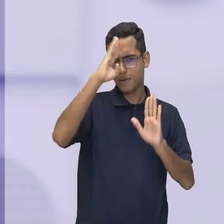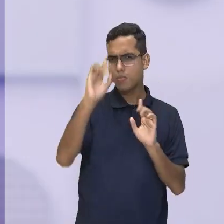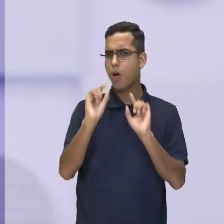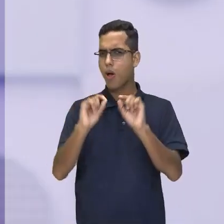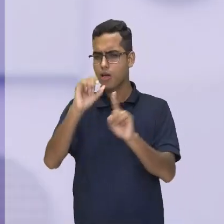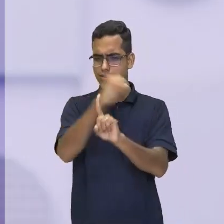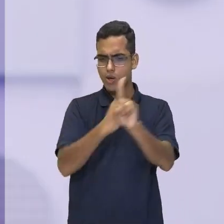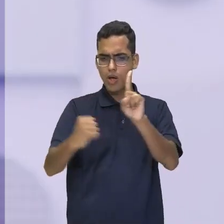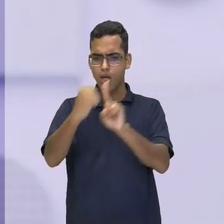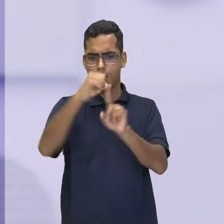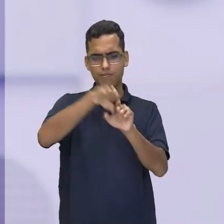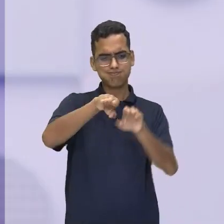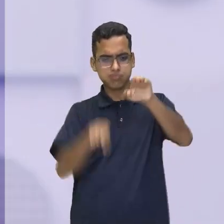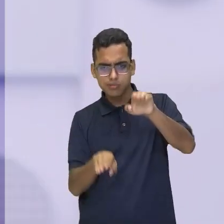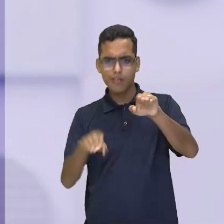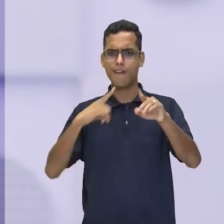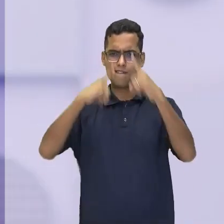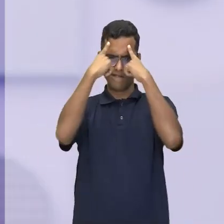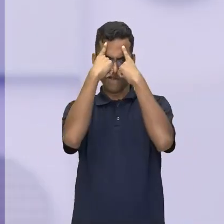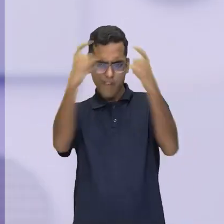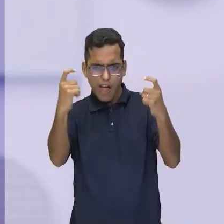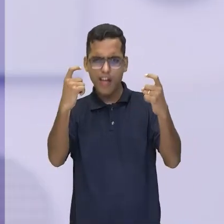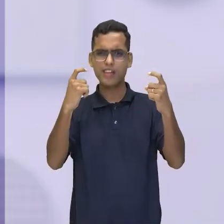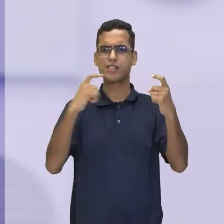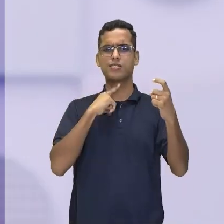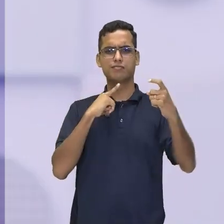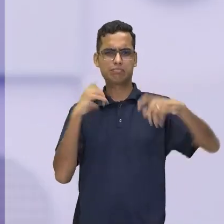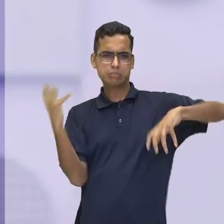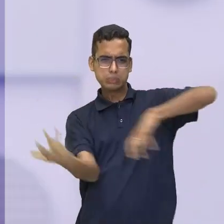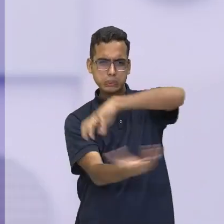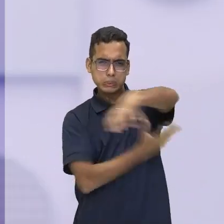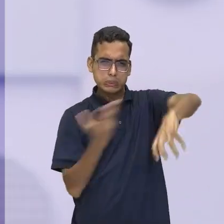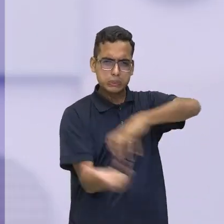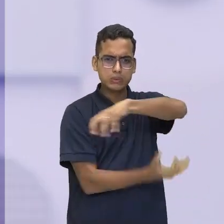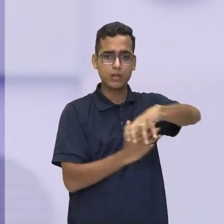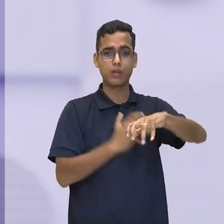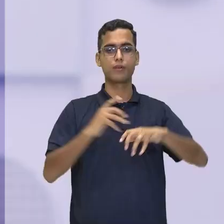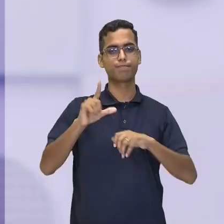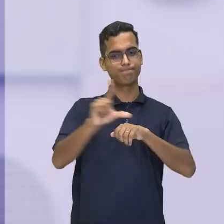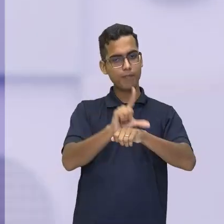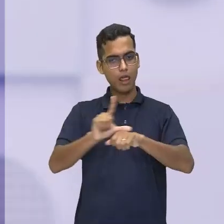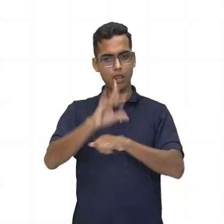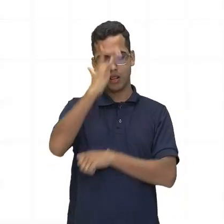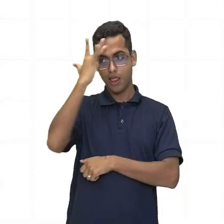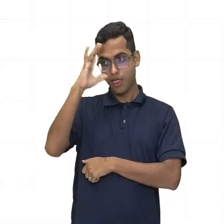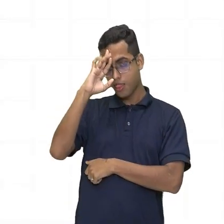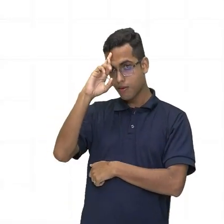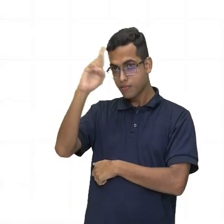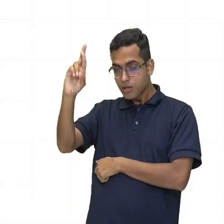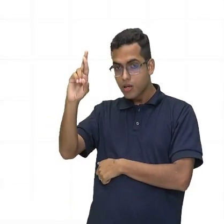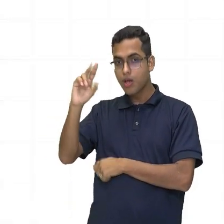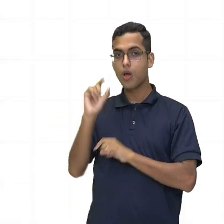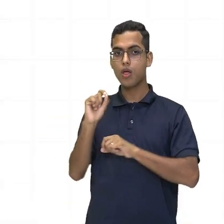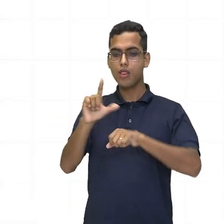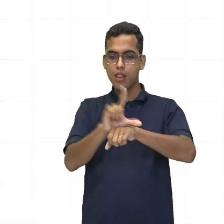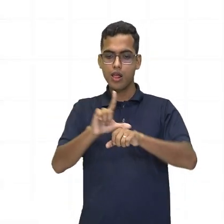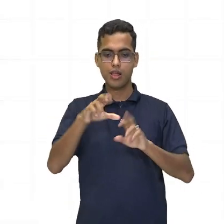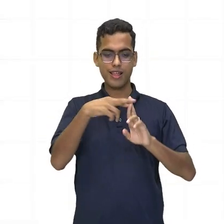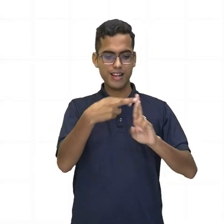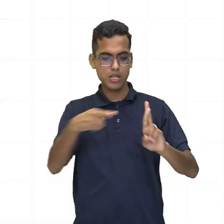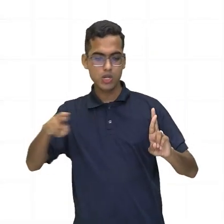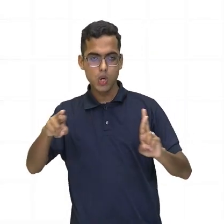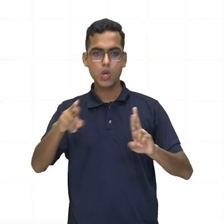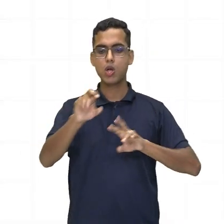líder religioso deve ser o transmissor dessas coisas boas. Vamos voltar lá naquela cartela que eu estava antes, só para fechar